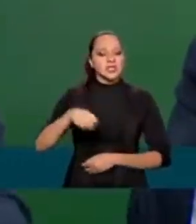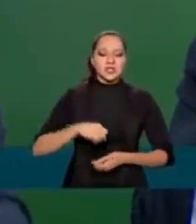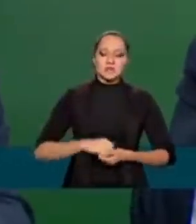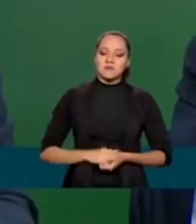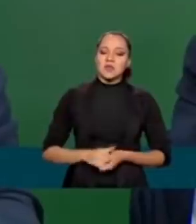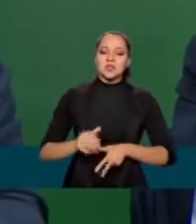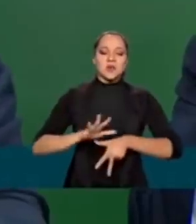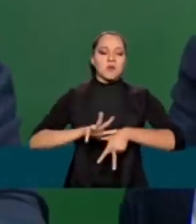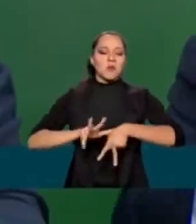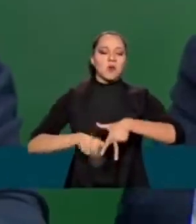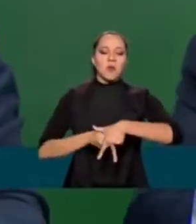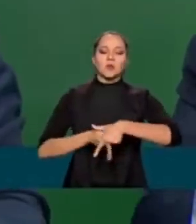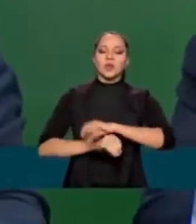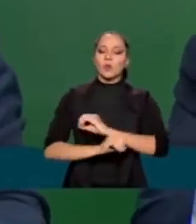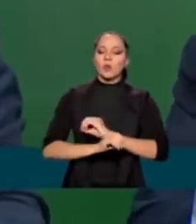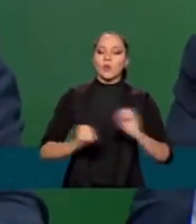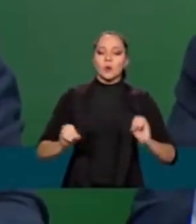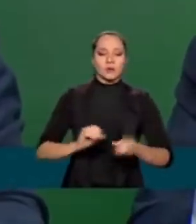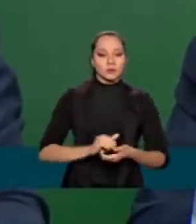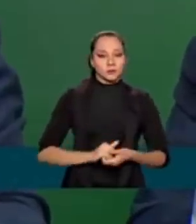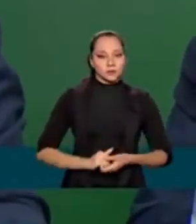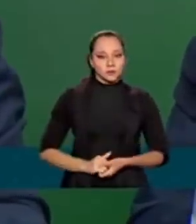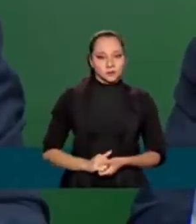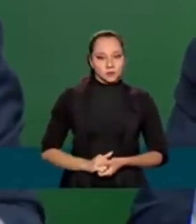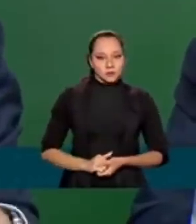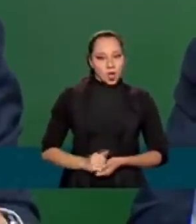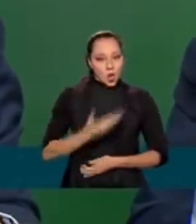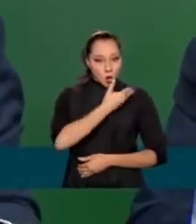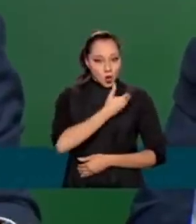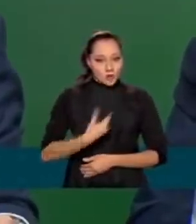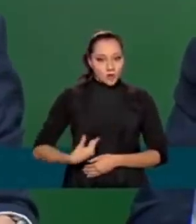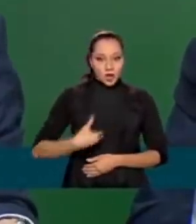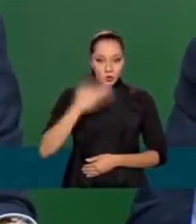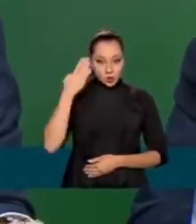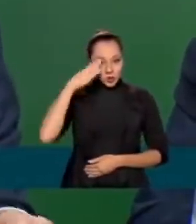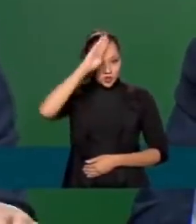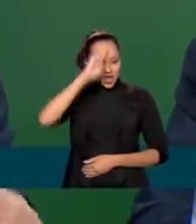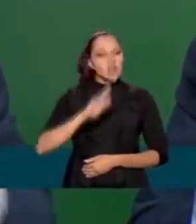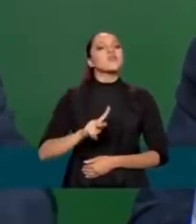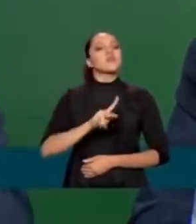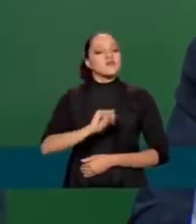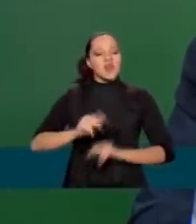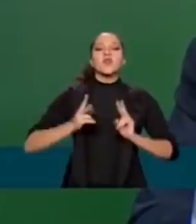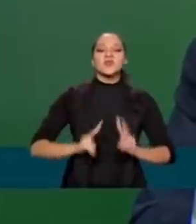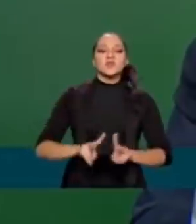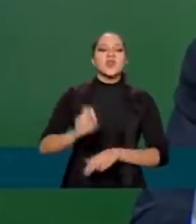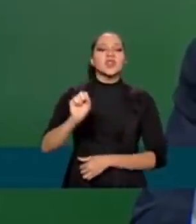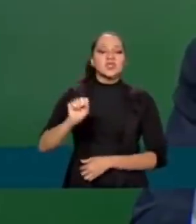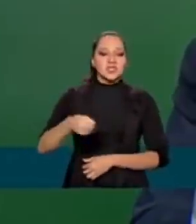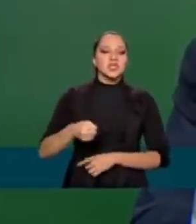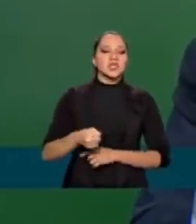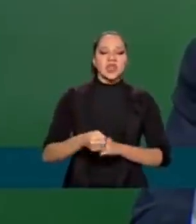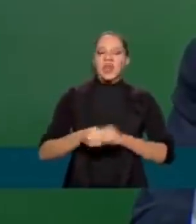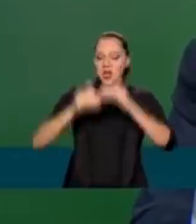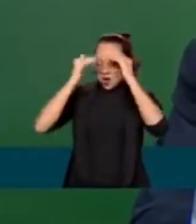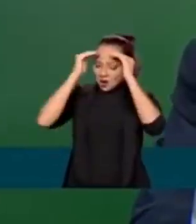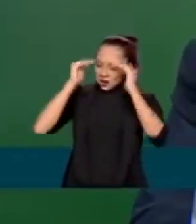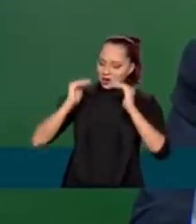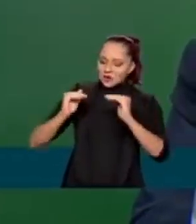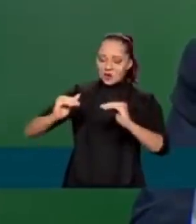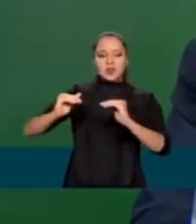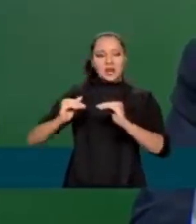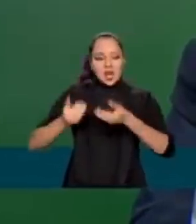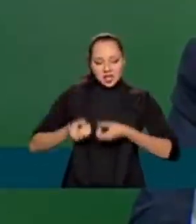sem corrupção. O governo Jair Bolsonaro vai continuar assim, servindo a